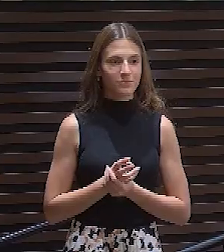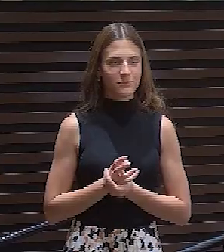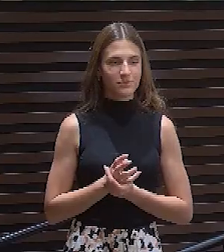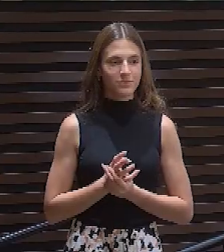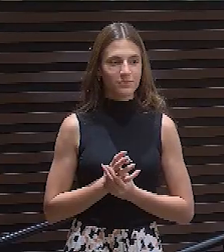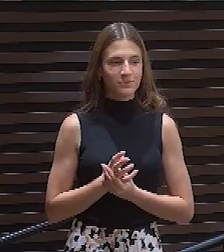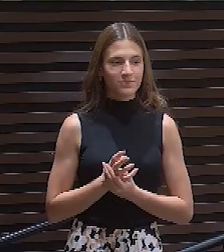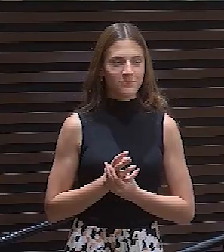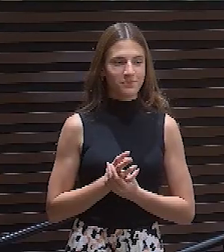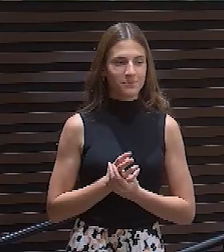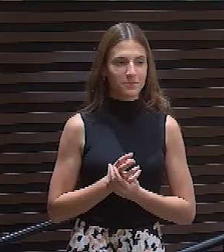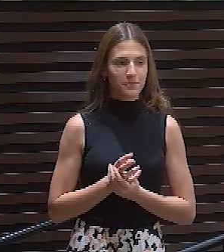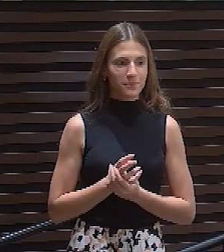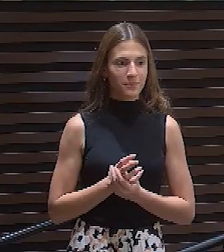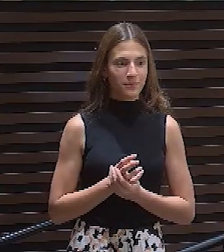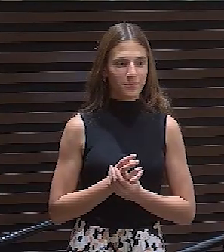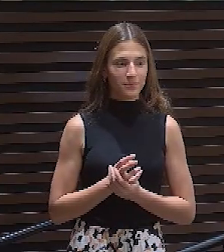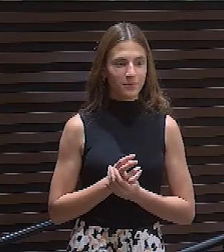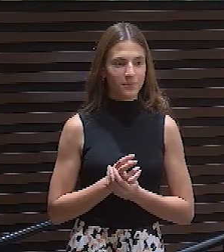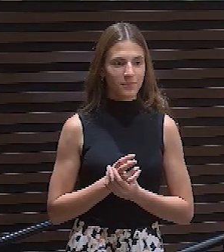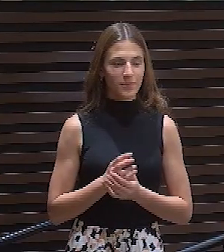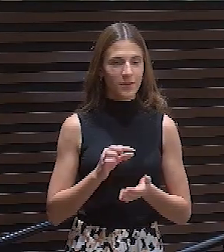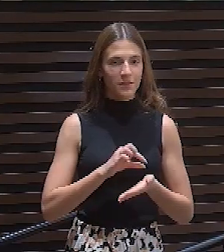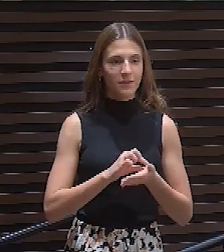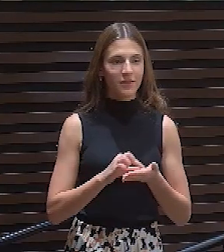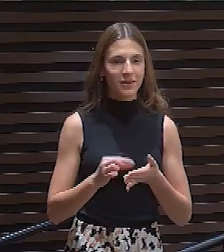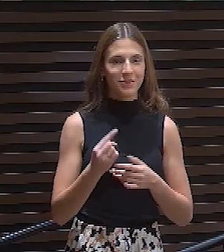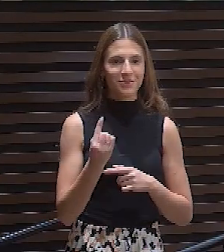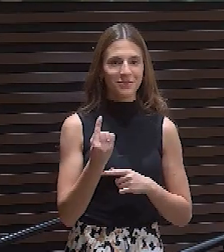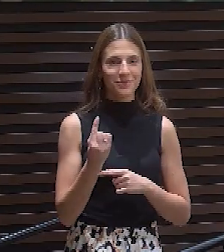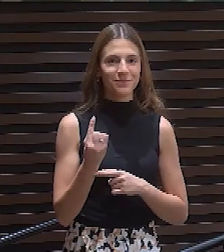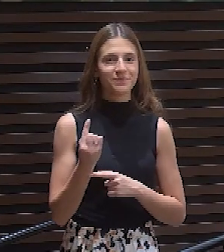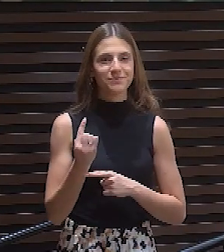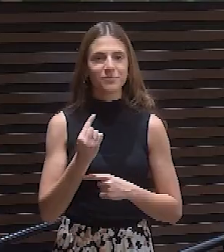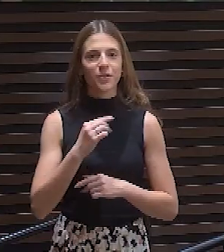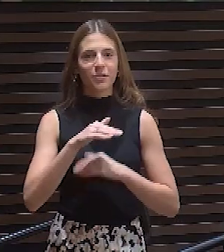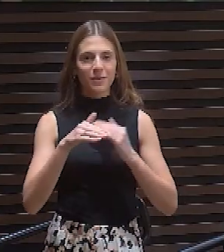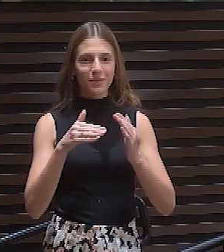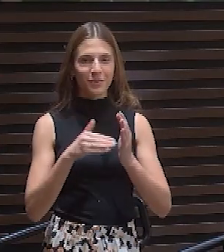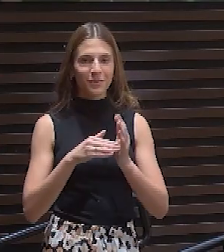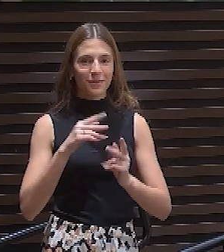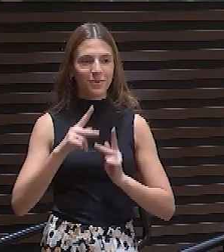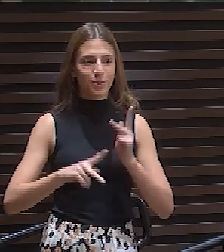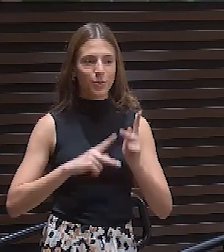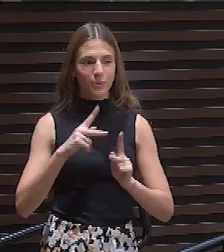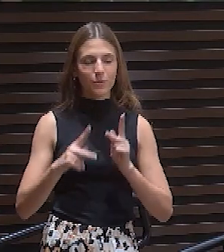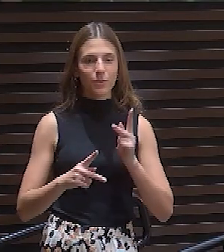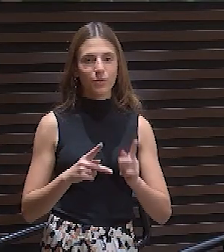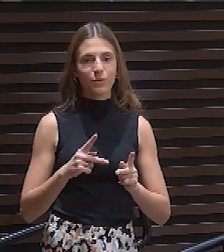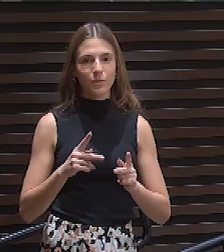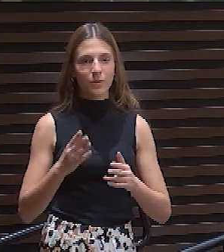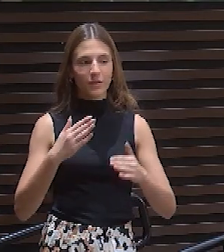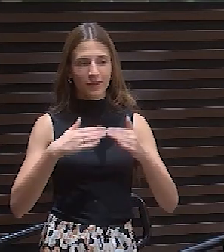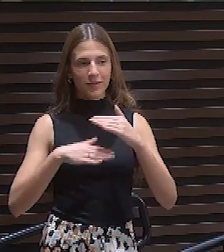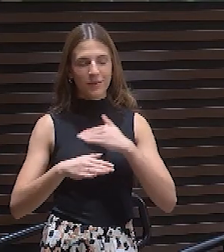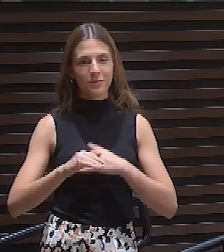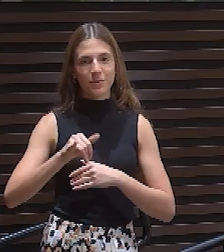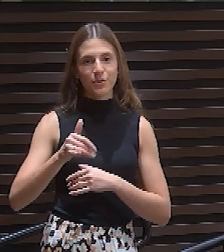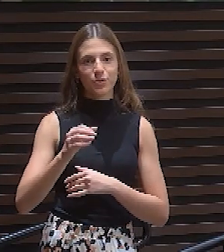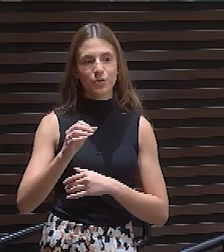Vamos começar no verso 1. Tendo, pois, todo o povo passado o Jordão,